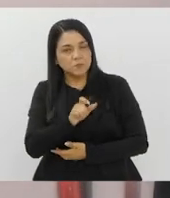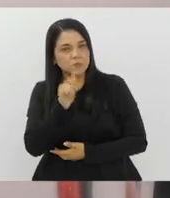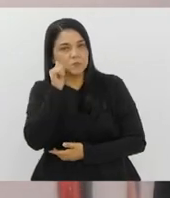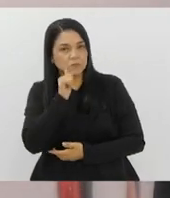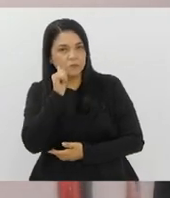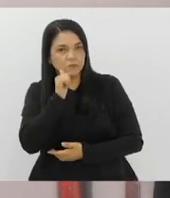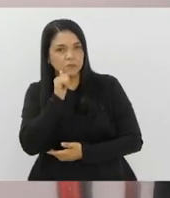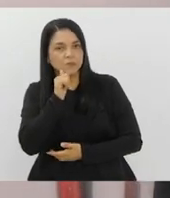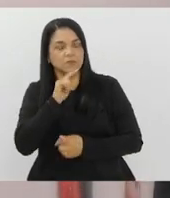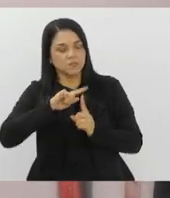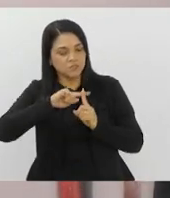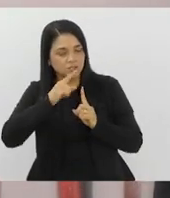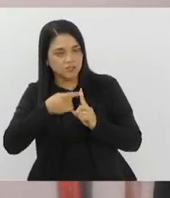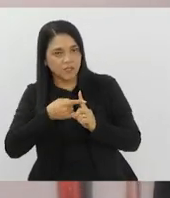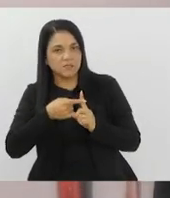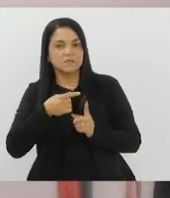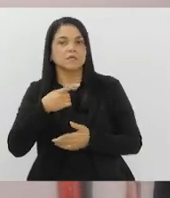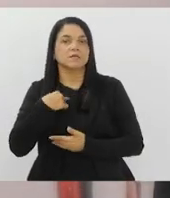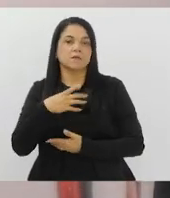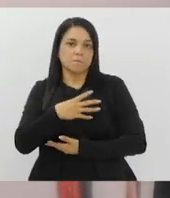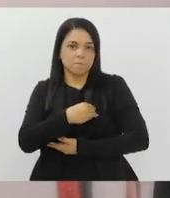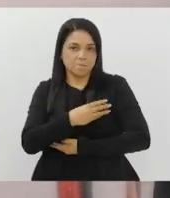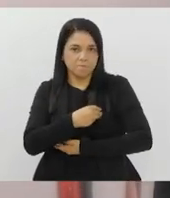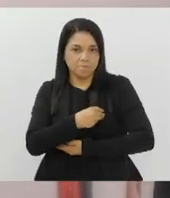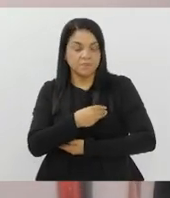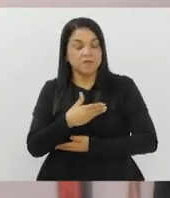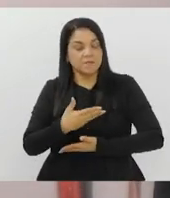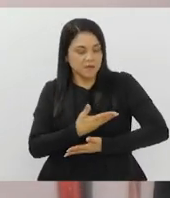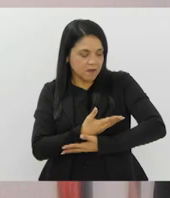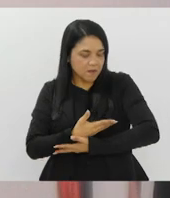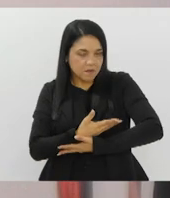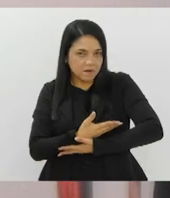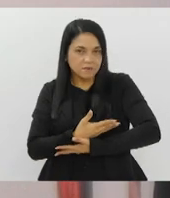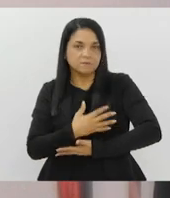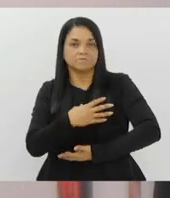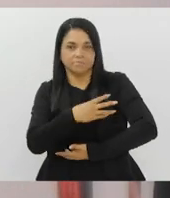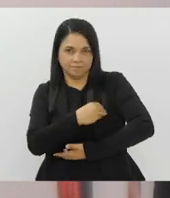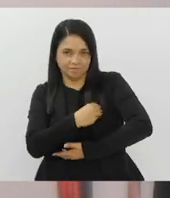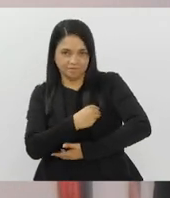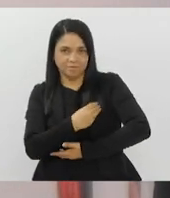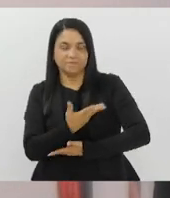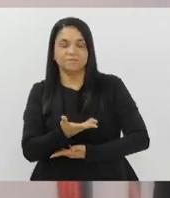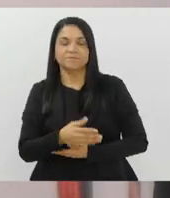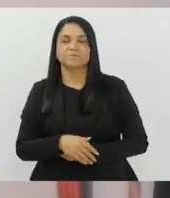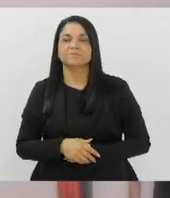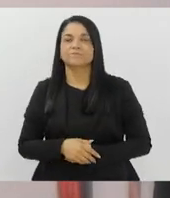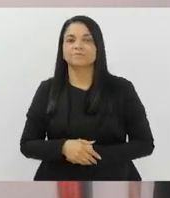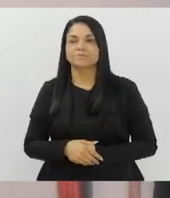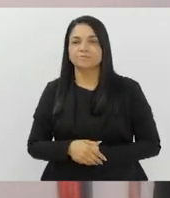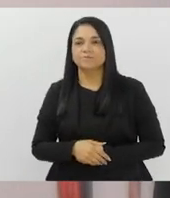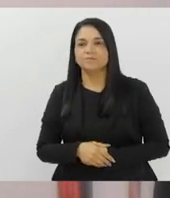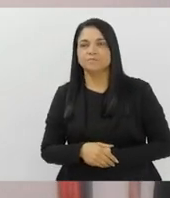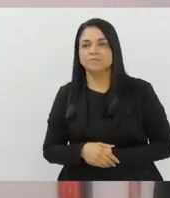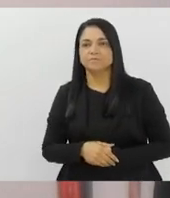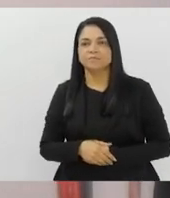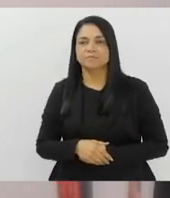para a pessoa que amamenta, quanto para a criança que está sendo amamentada, né? Então,